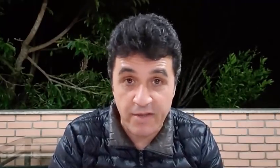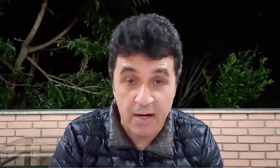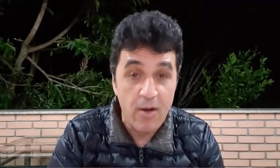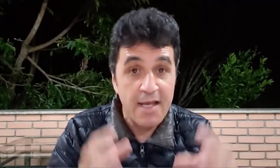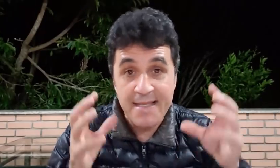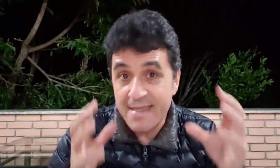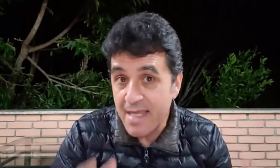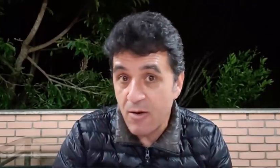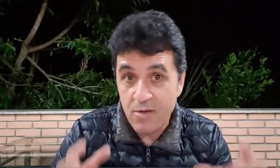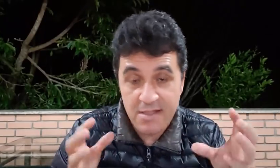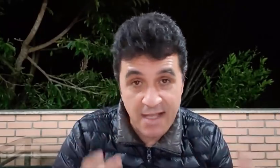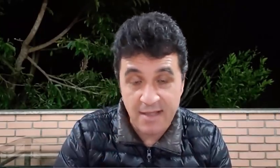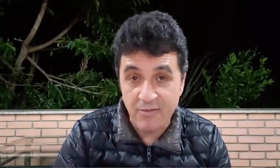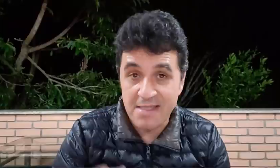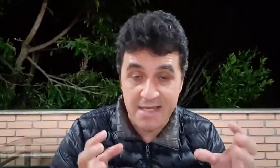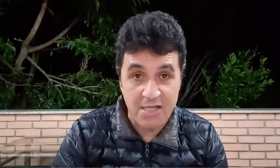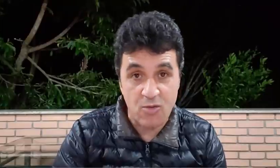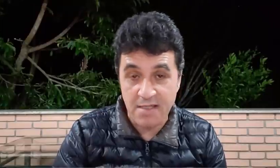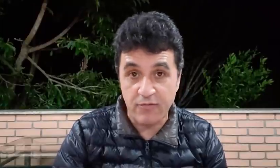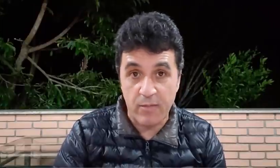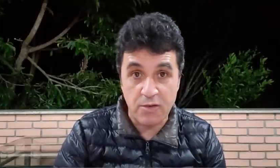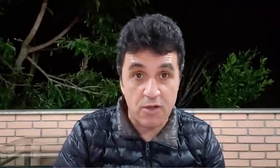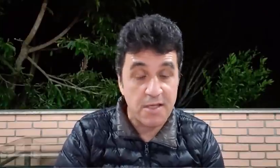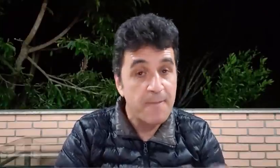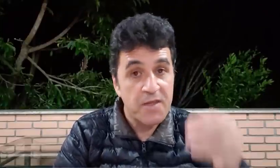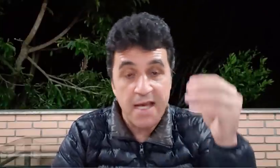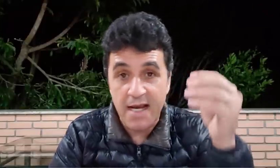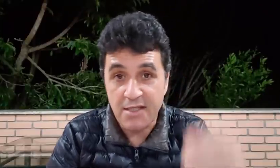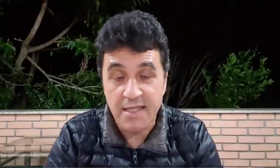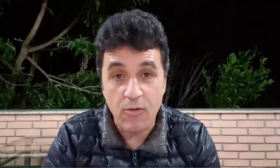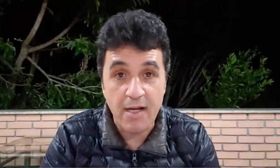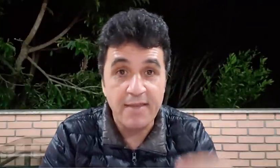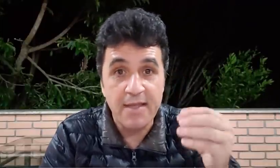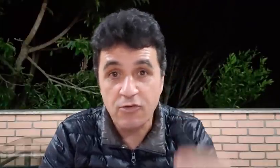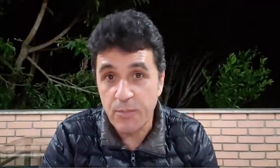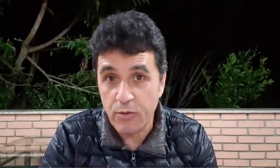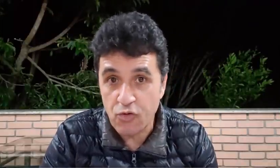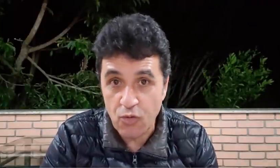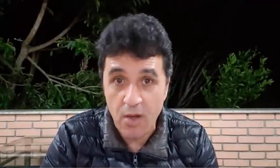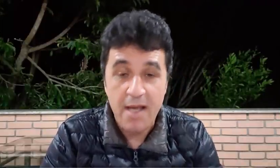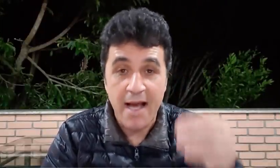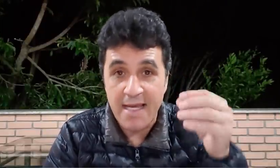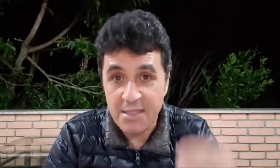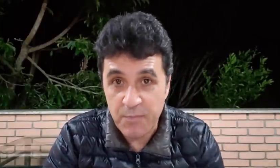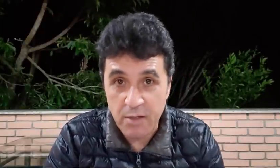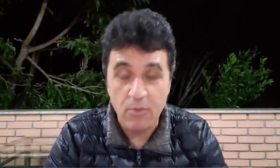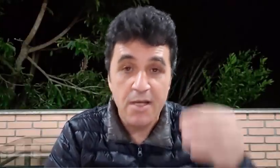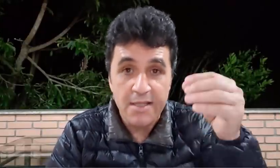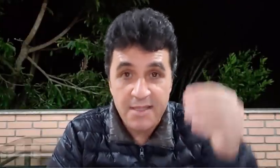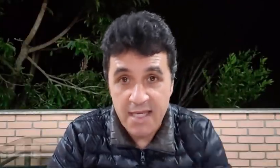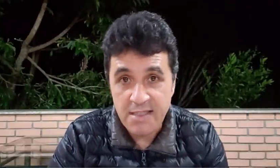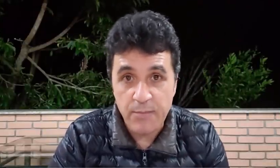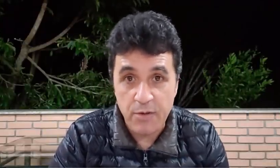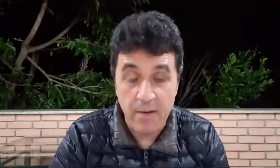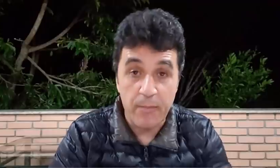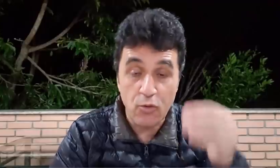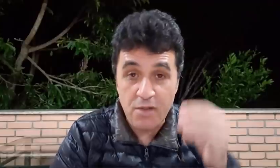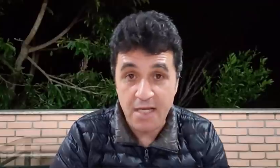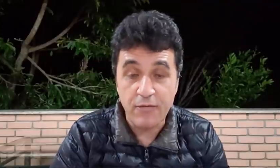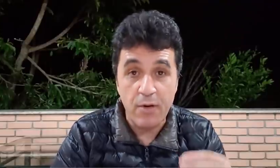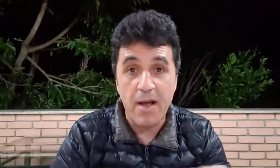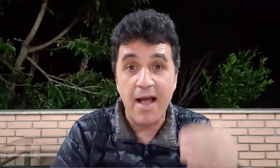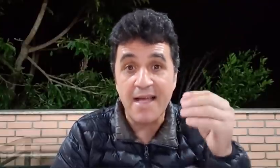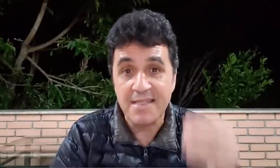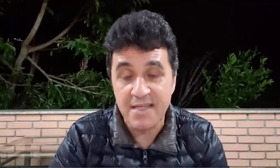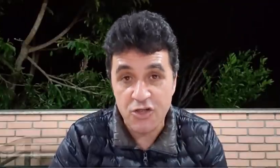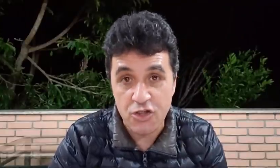Caixa Econômica Federal não está tendo acesso a essas informações e a Caixa até agora não se pronunciou a respeito desse problema?